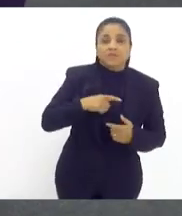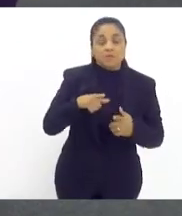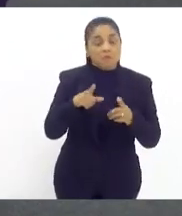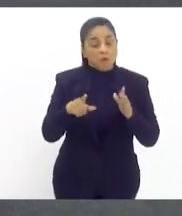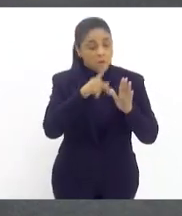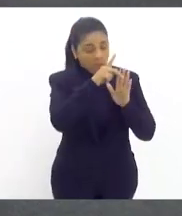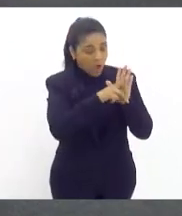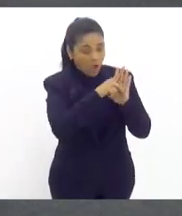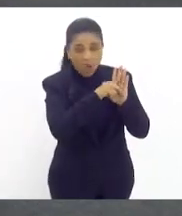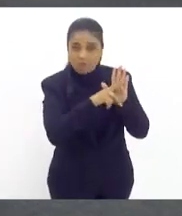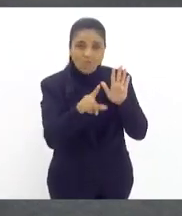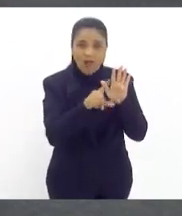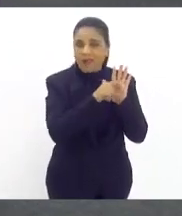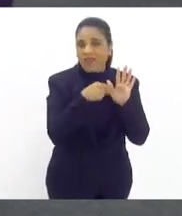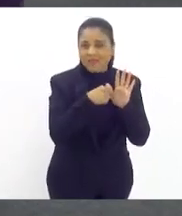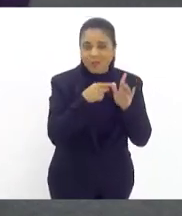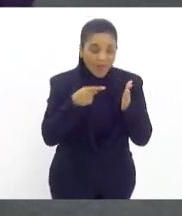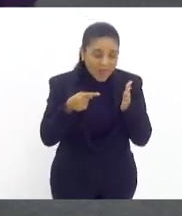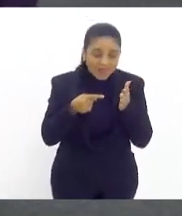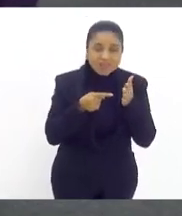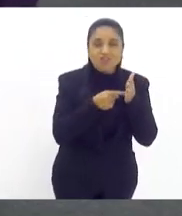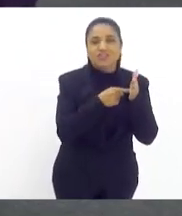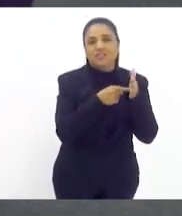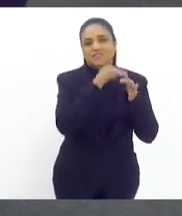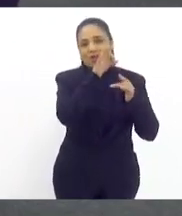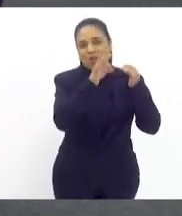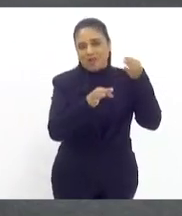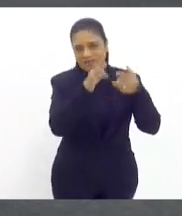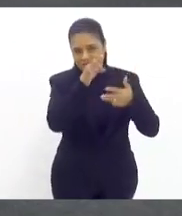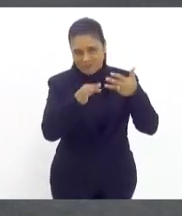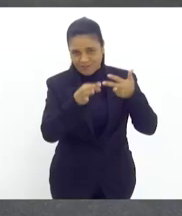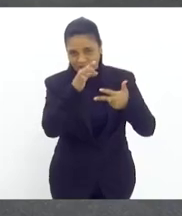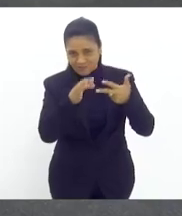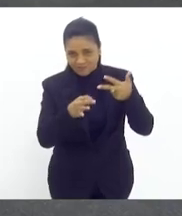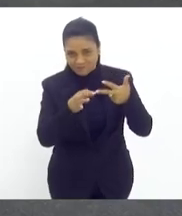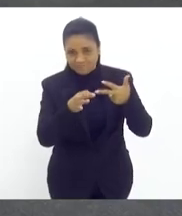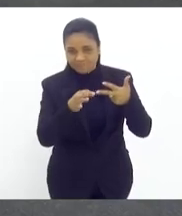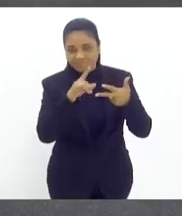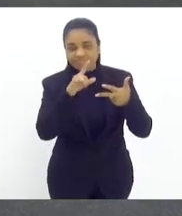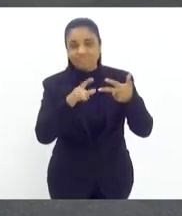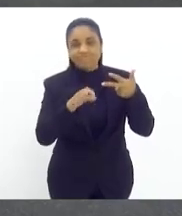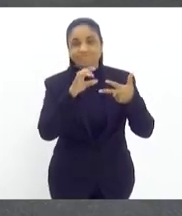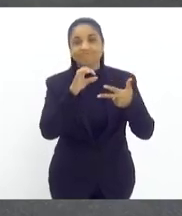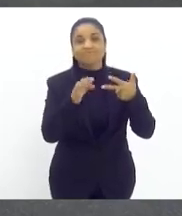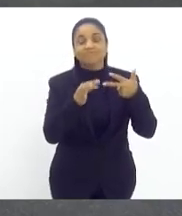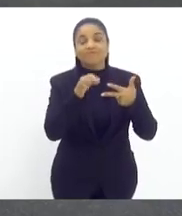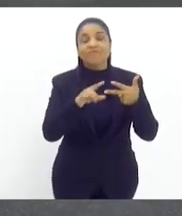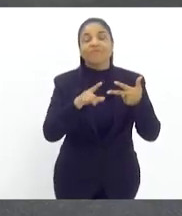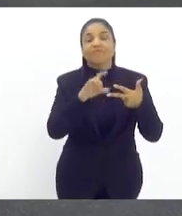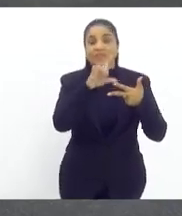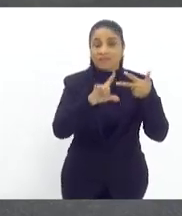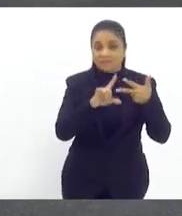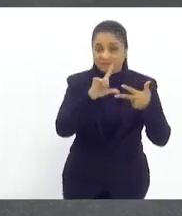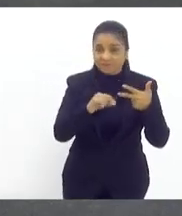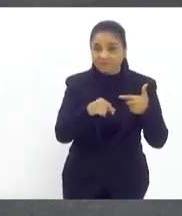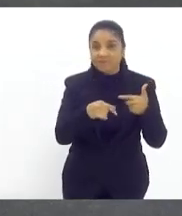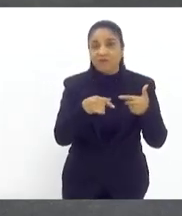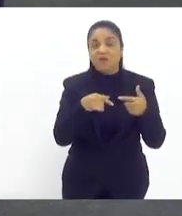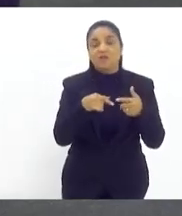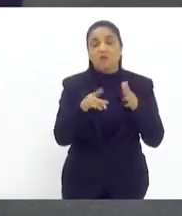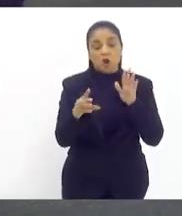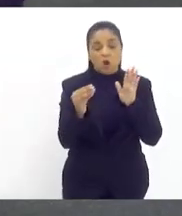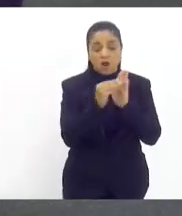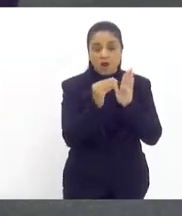ele não é isso é só uma indicação legislativa mas se esse projeto fosse uma lei ele colocaria na lei que o seu